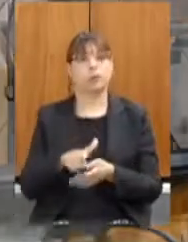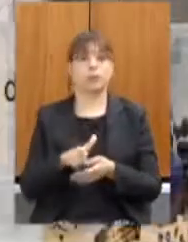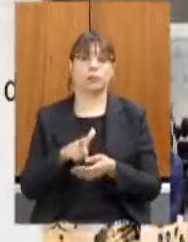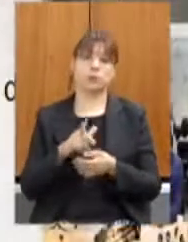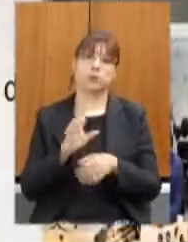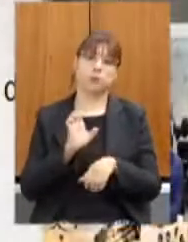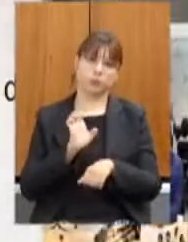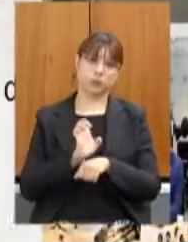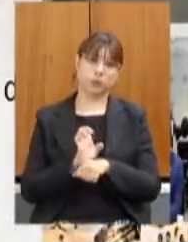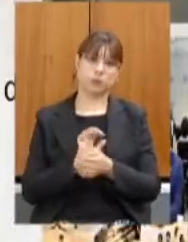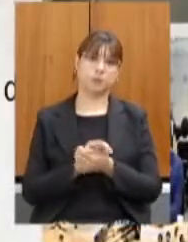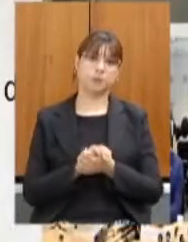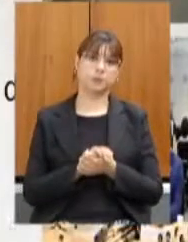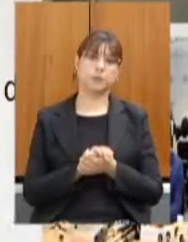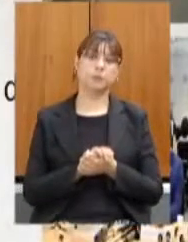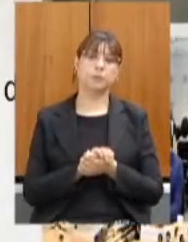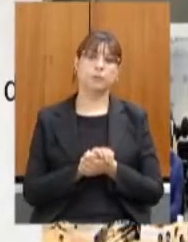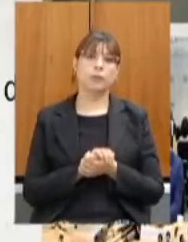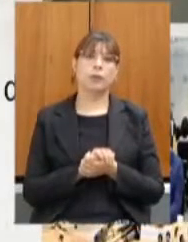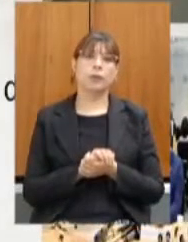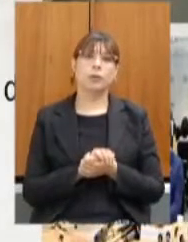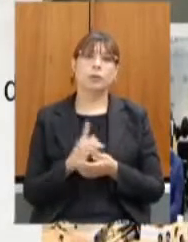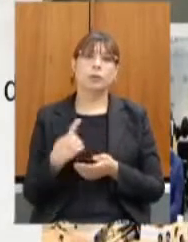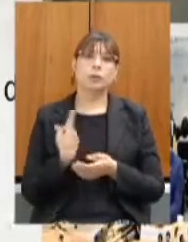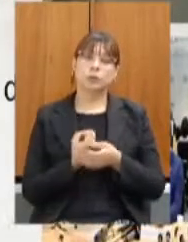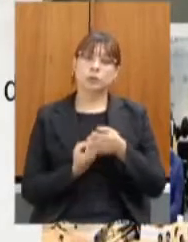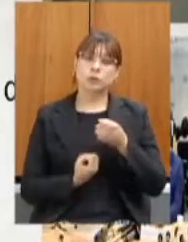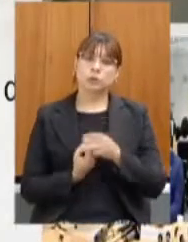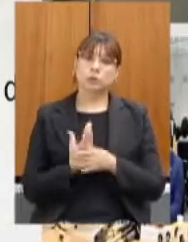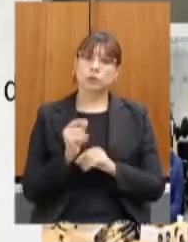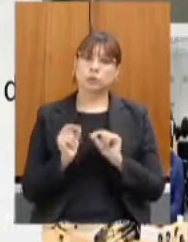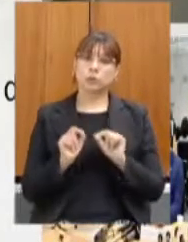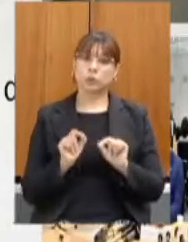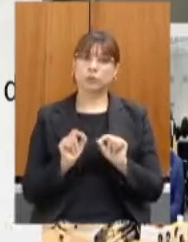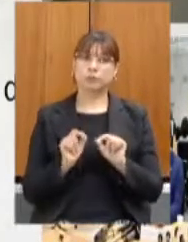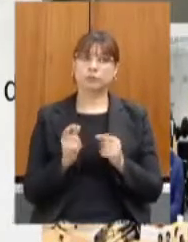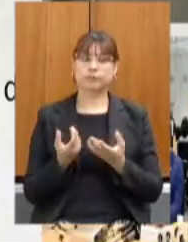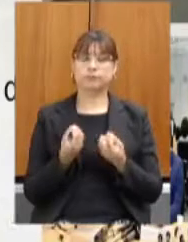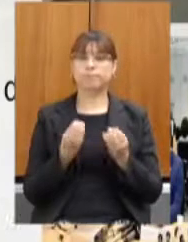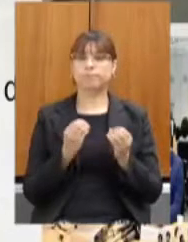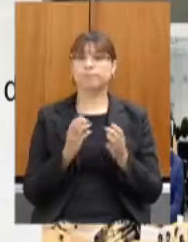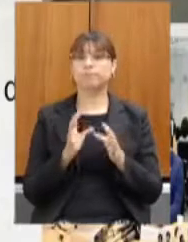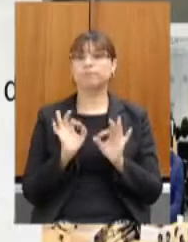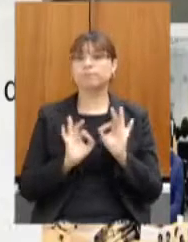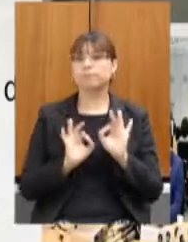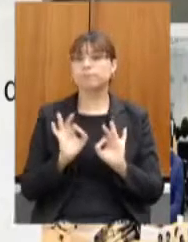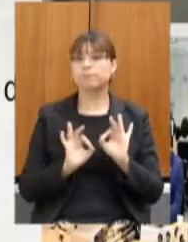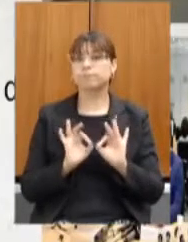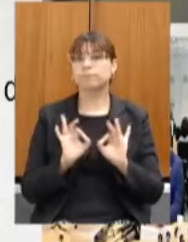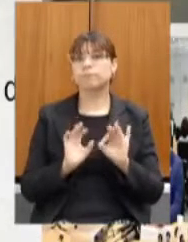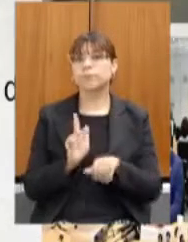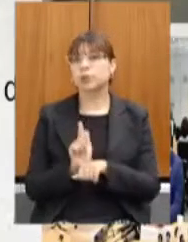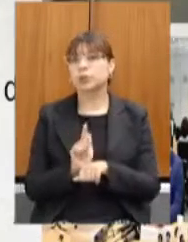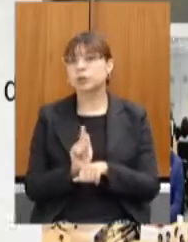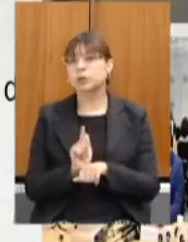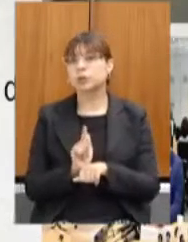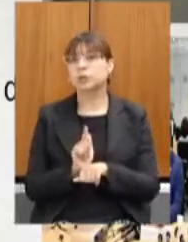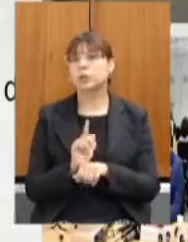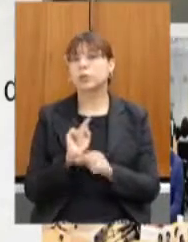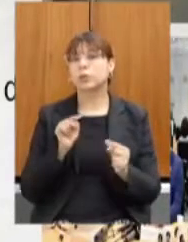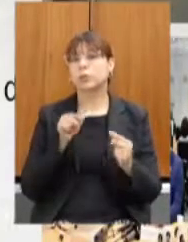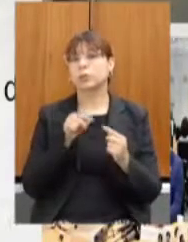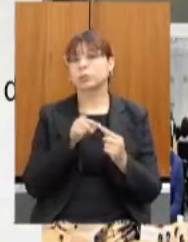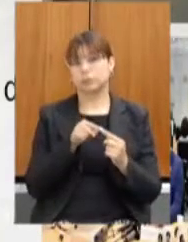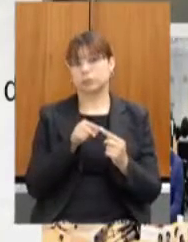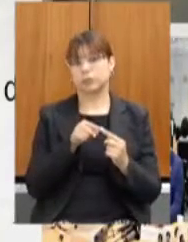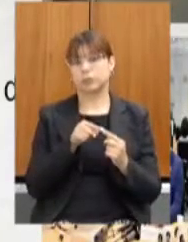bom então Nós criamos uma ferramenta de gestão que foi a sala de situação o objetivo de nós temos